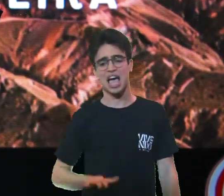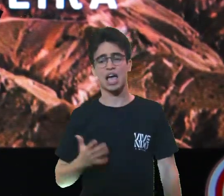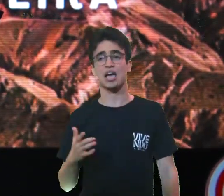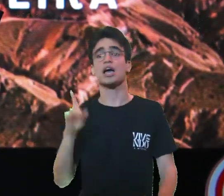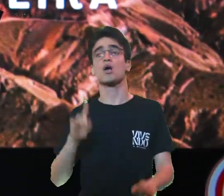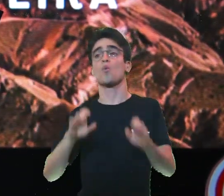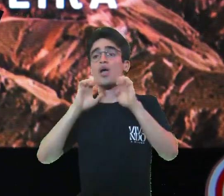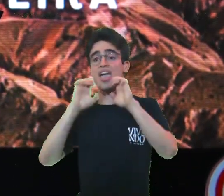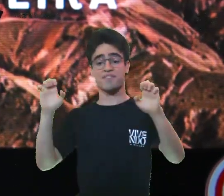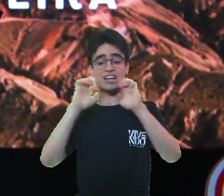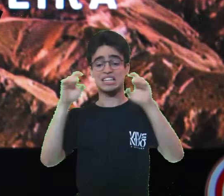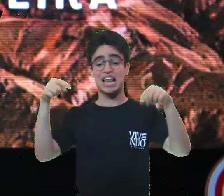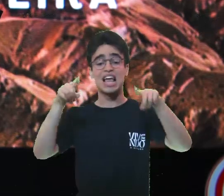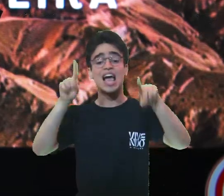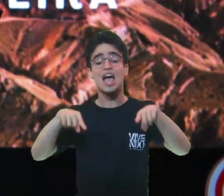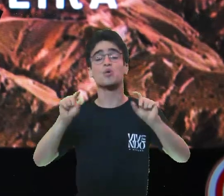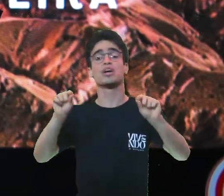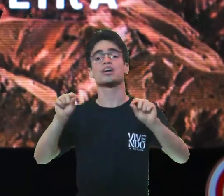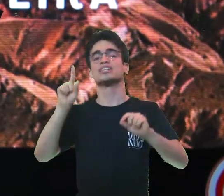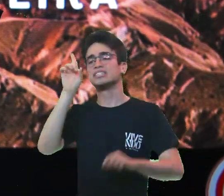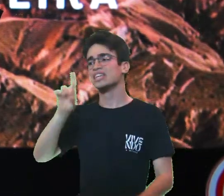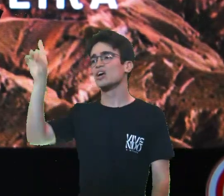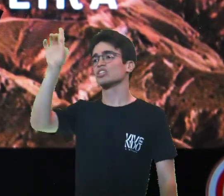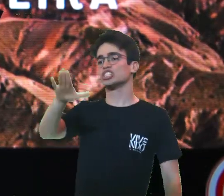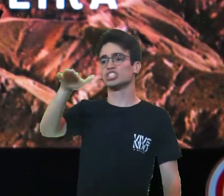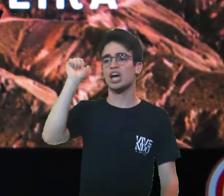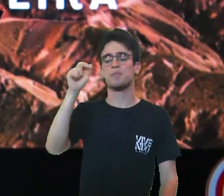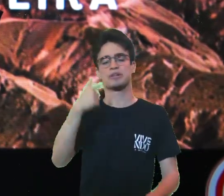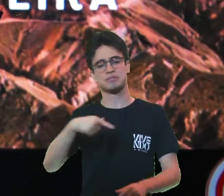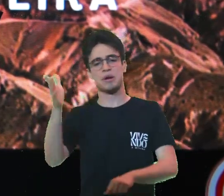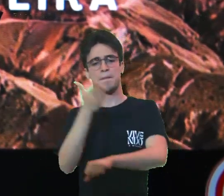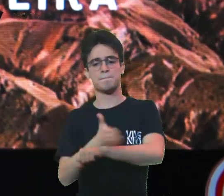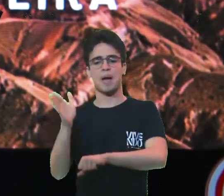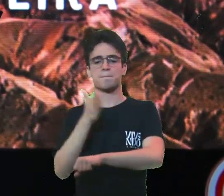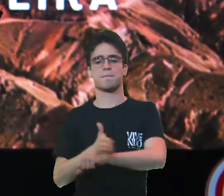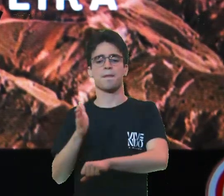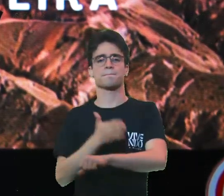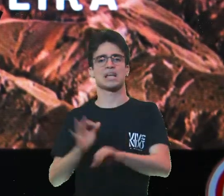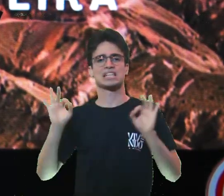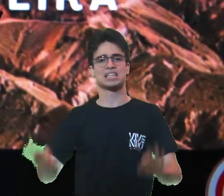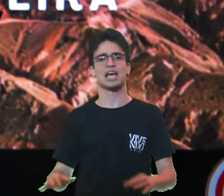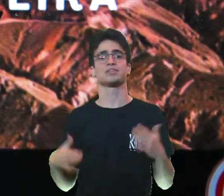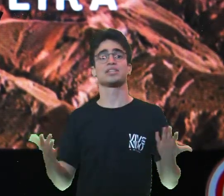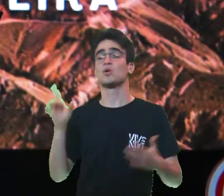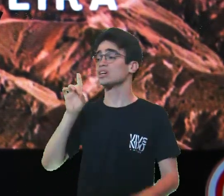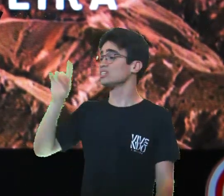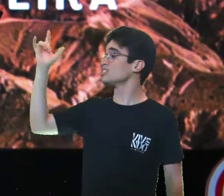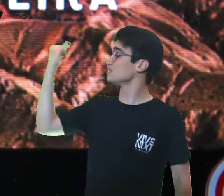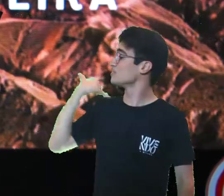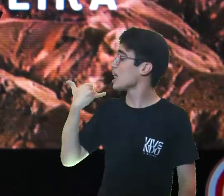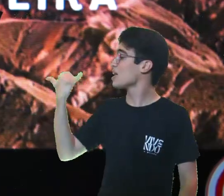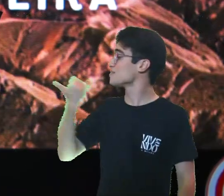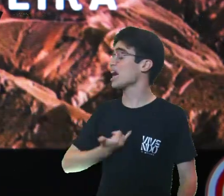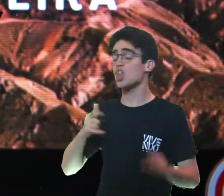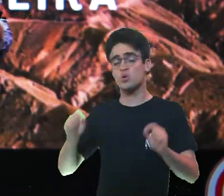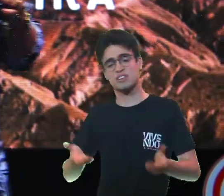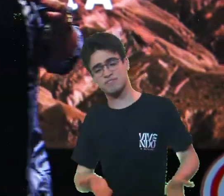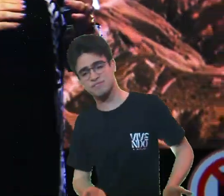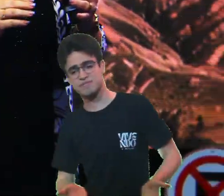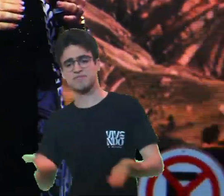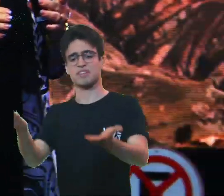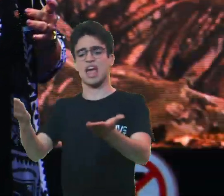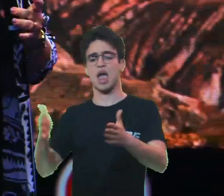é um chamado à praticidade. E Deus olha para nós e Ele diz, movimente-se,